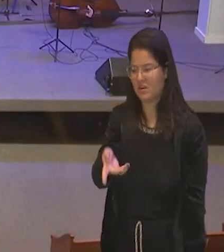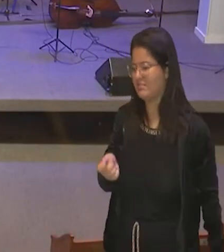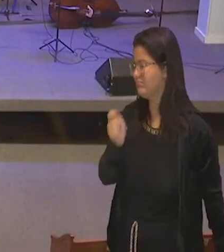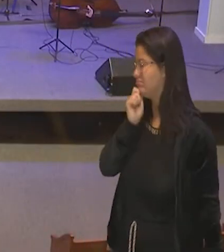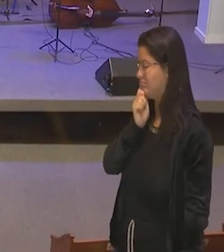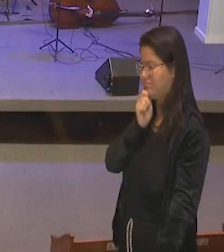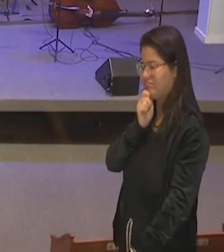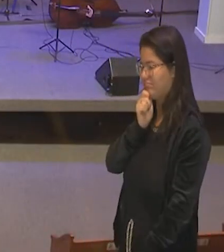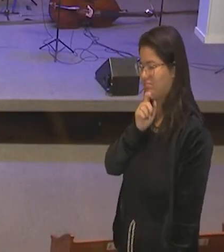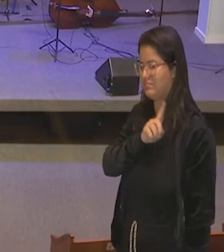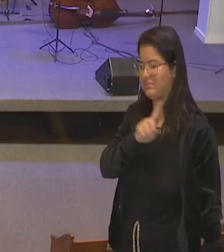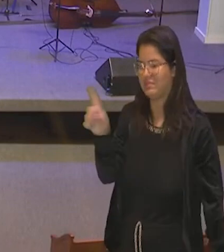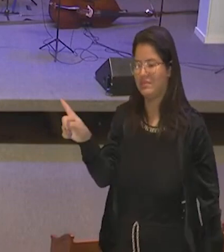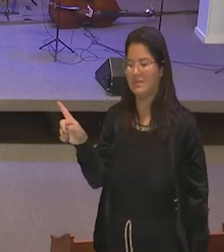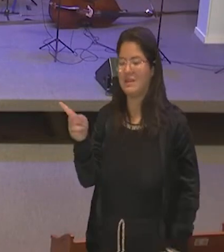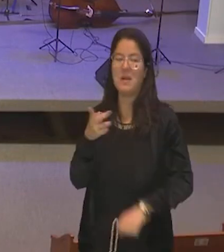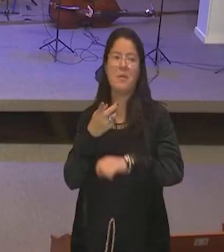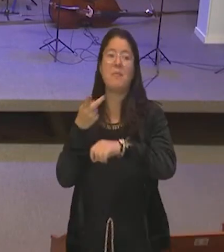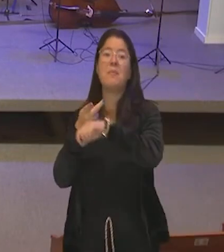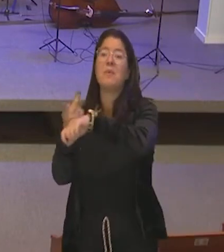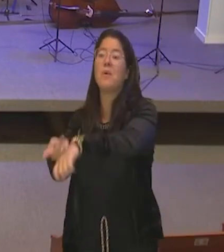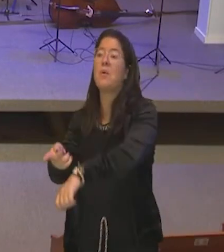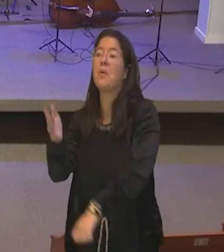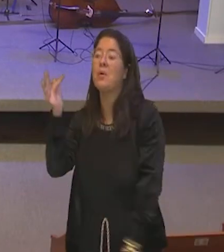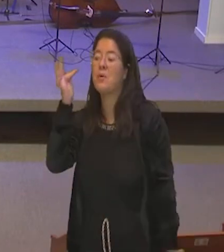Não procure o Mateus, procure o pastor Francisco.